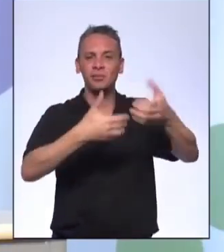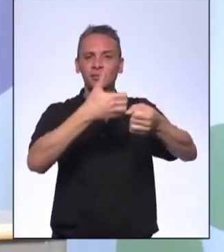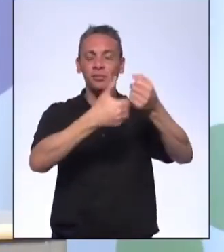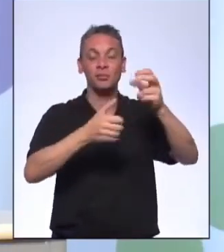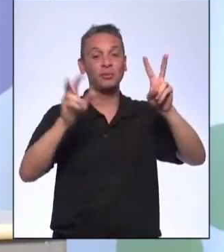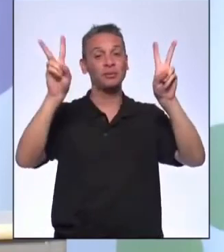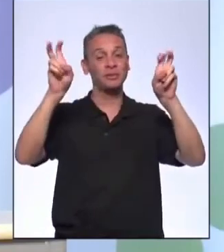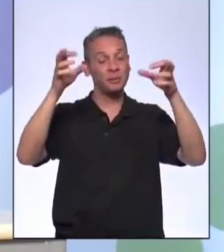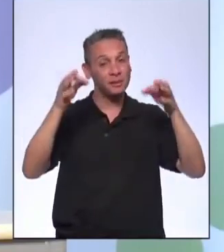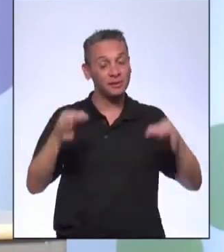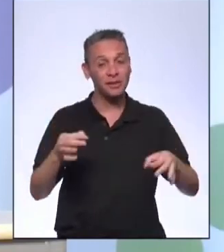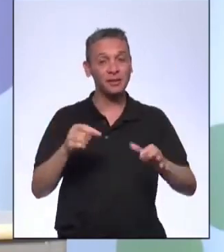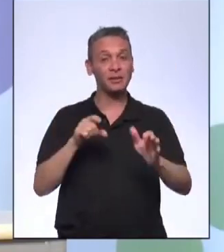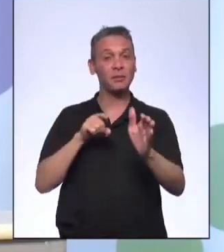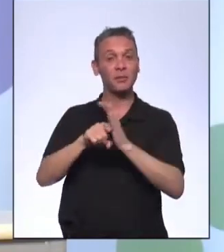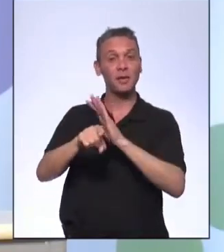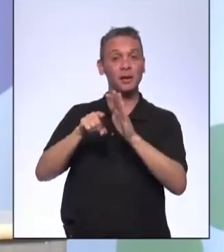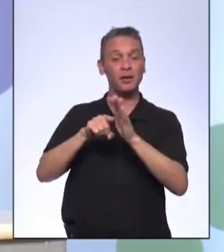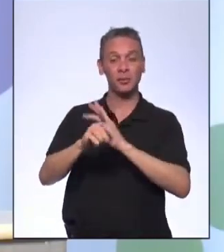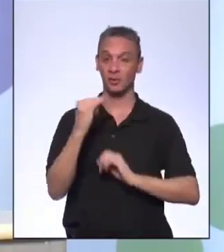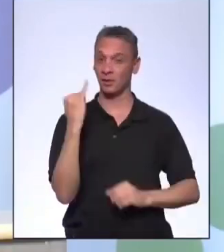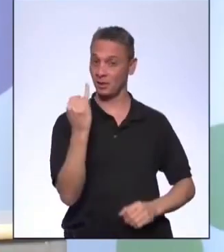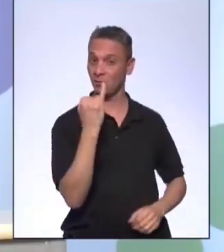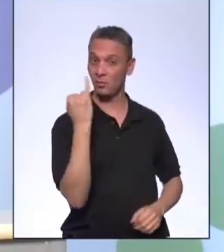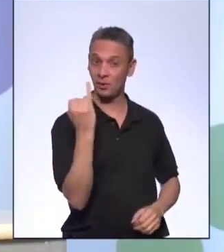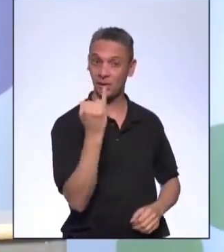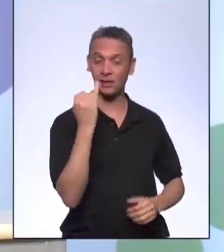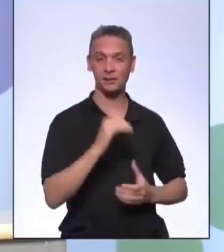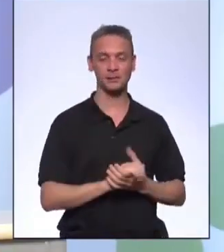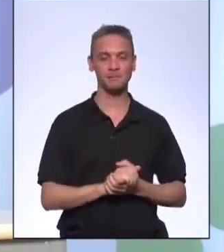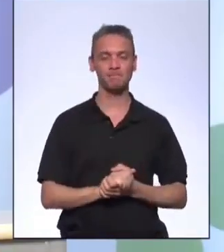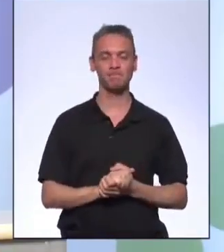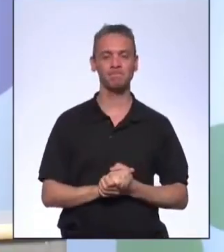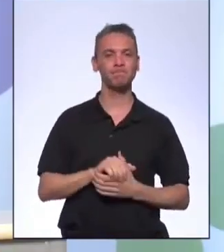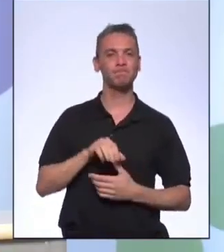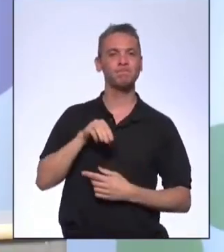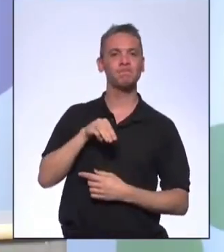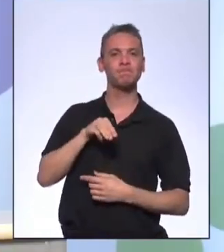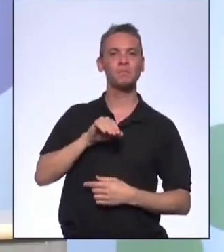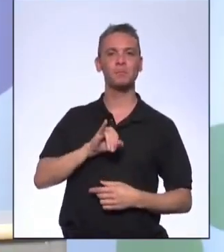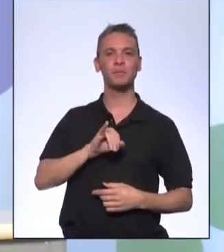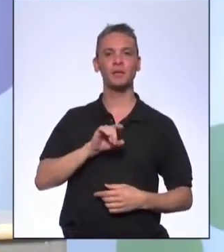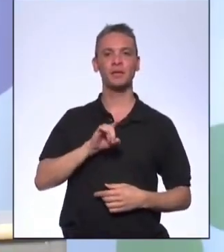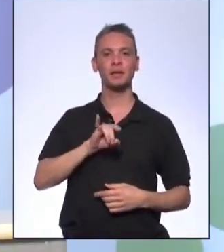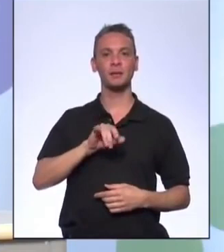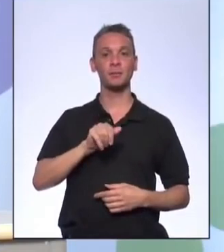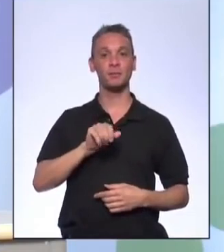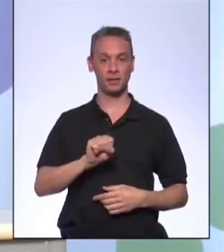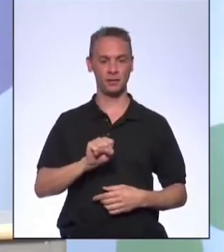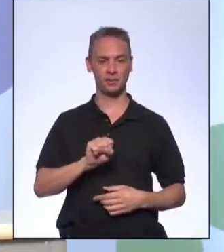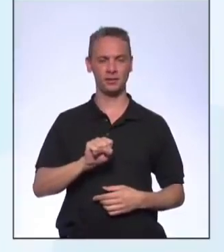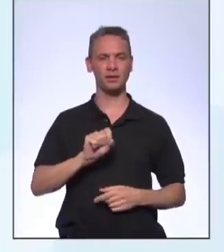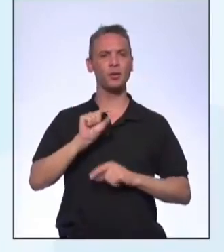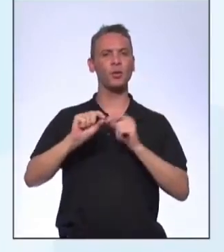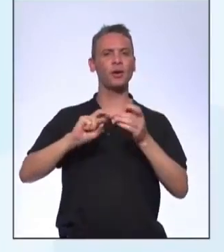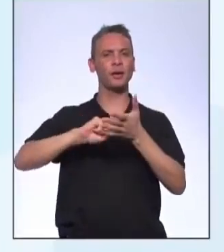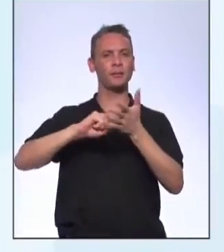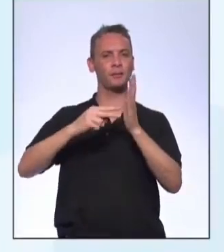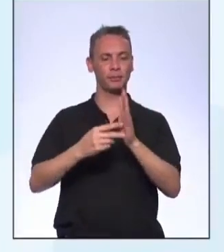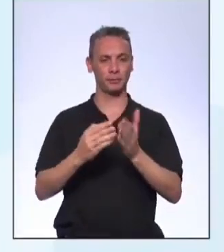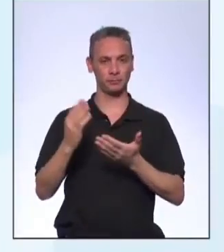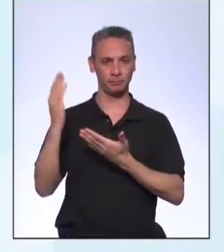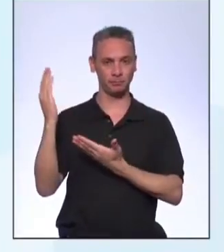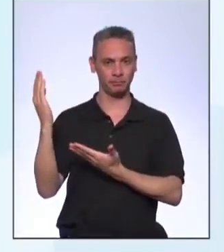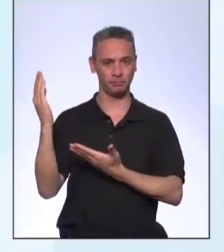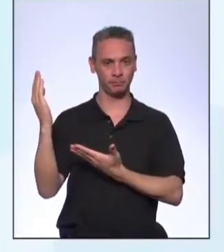perguntas, né? É importante. Gente, mídias, eu vou colocar aqui uma definição para vocês.